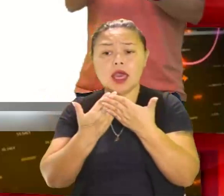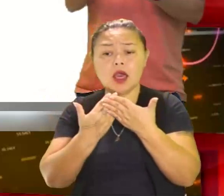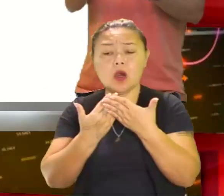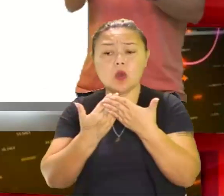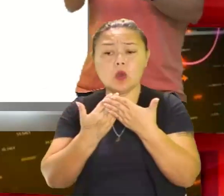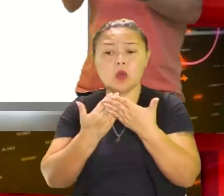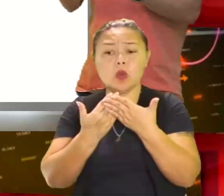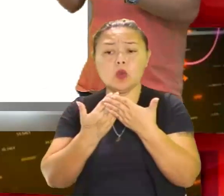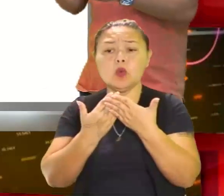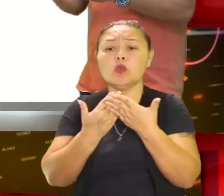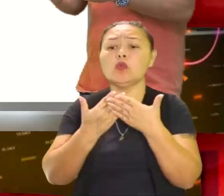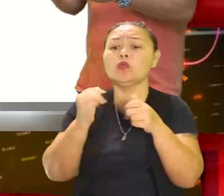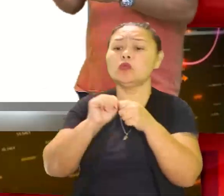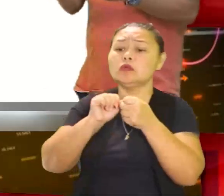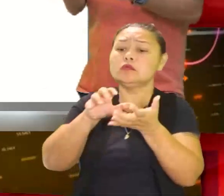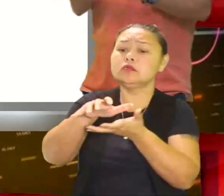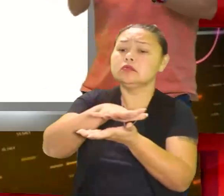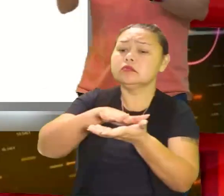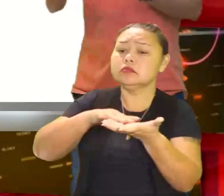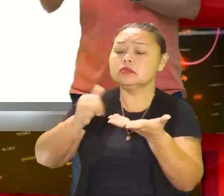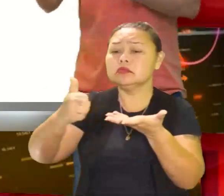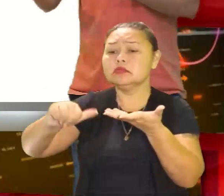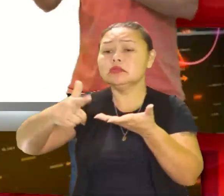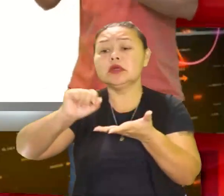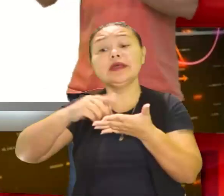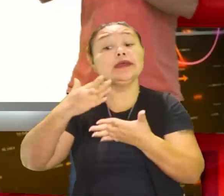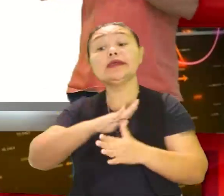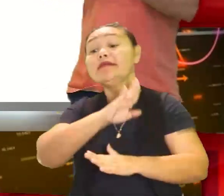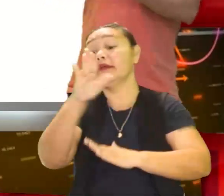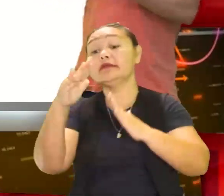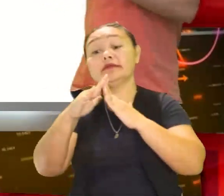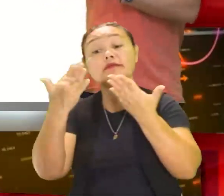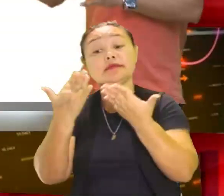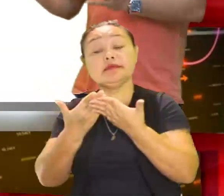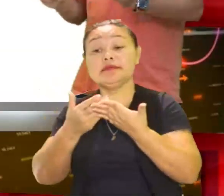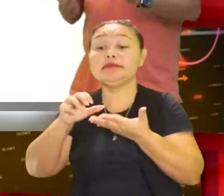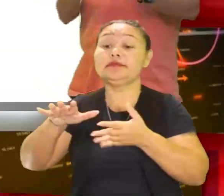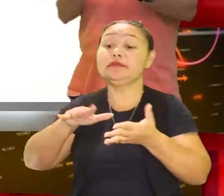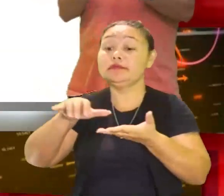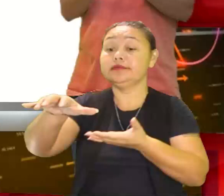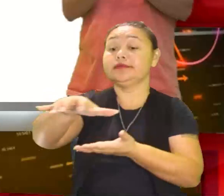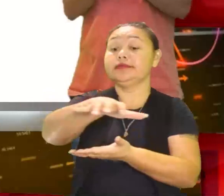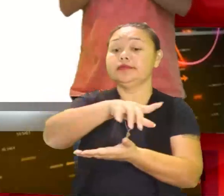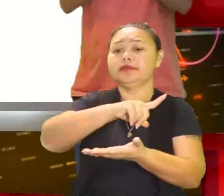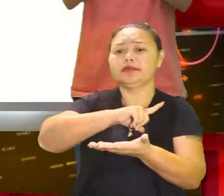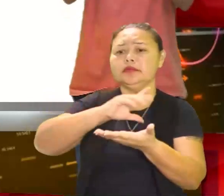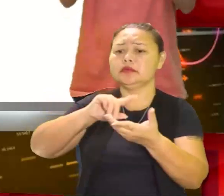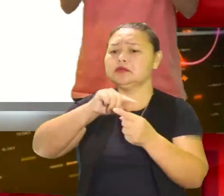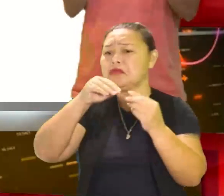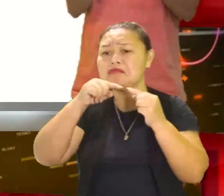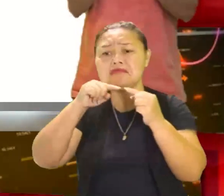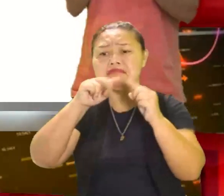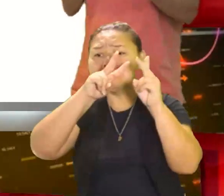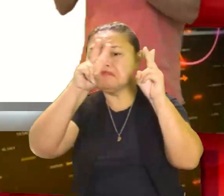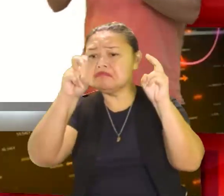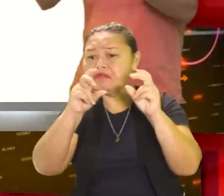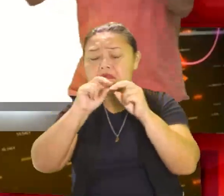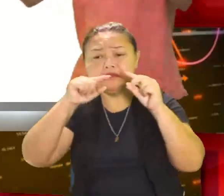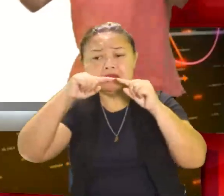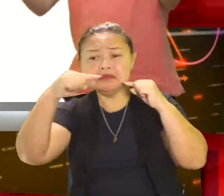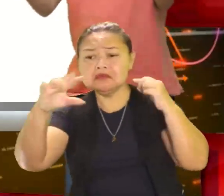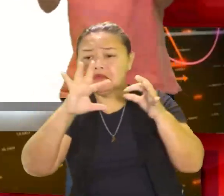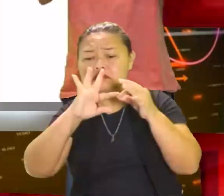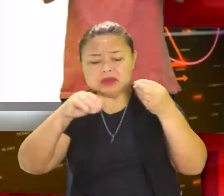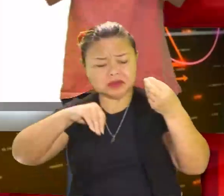aula geometria analítica e quer estudar em casa geometria espacial. Ei, tá fora do contexto, vai te